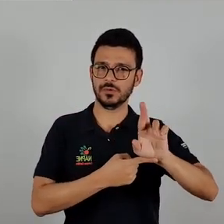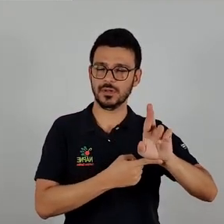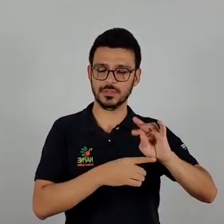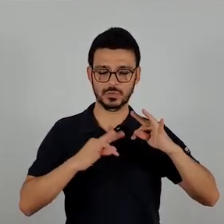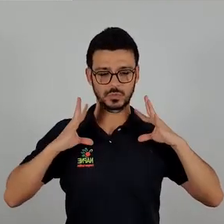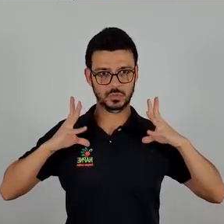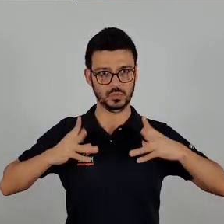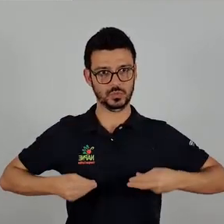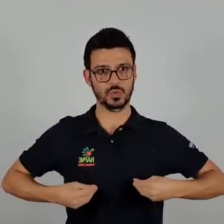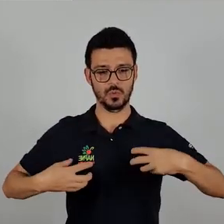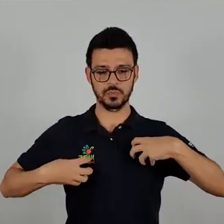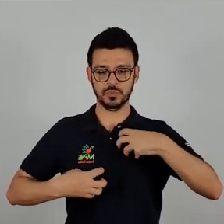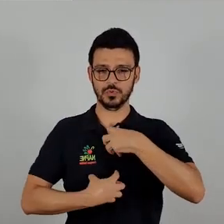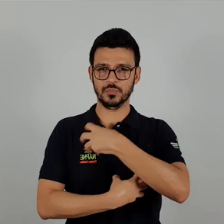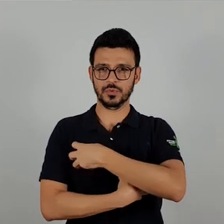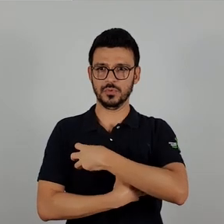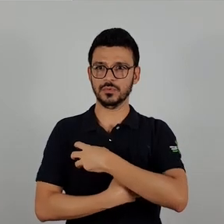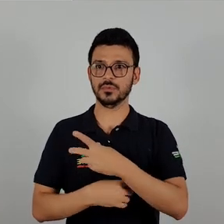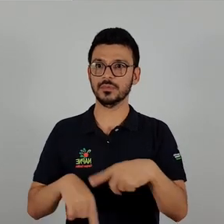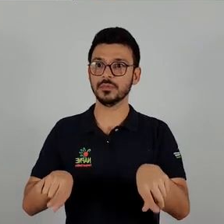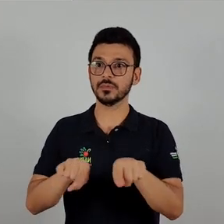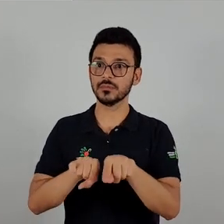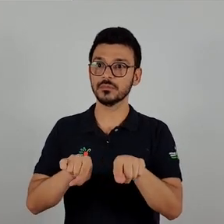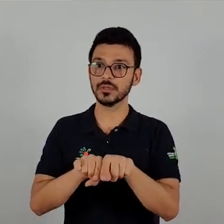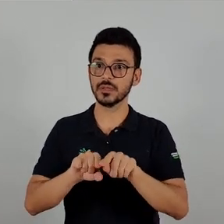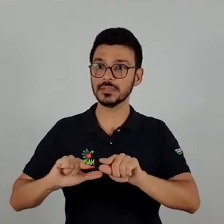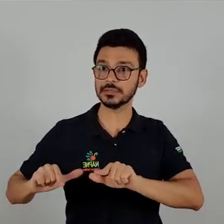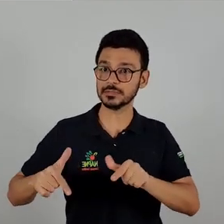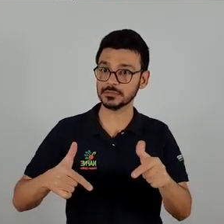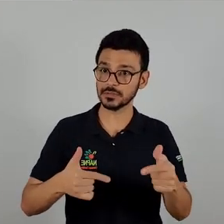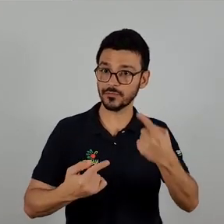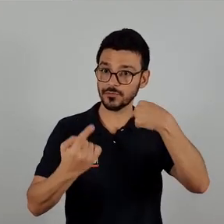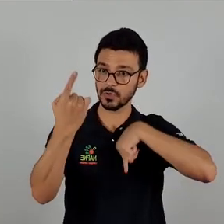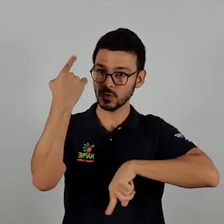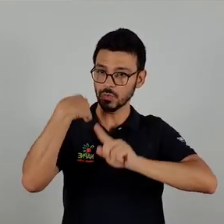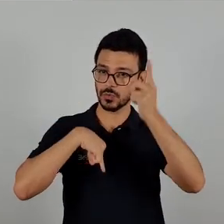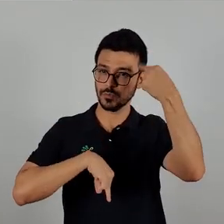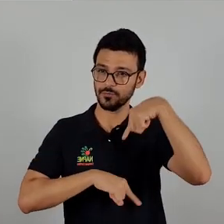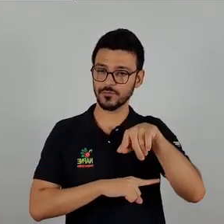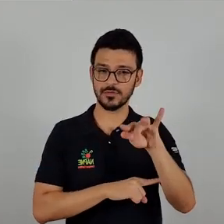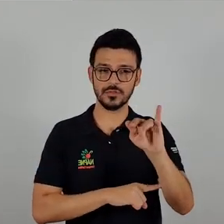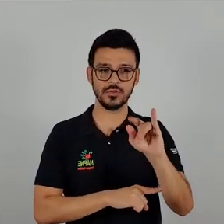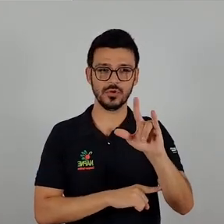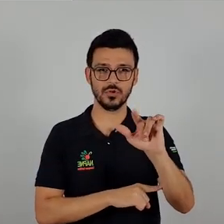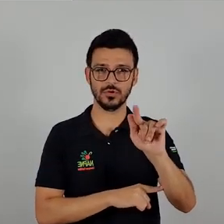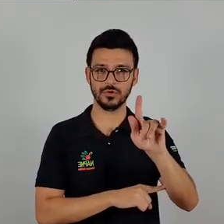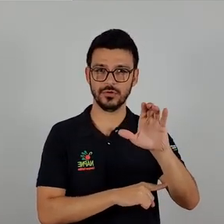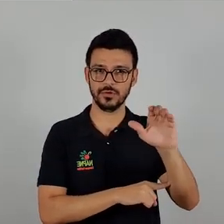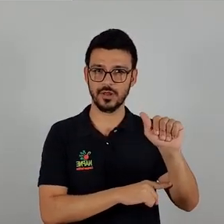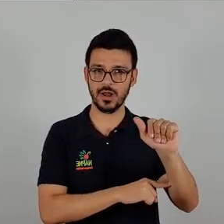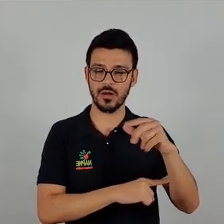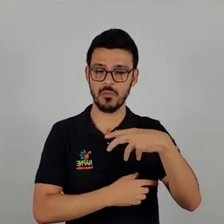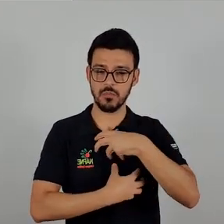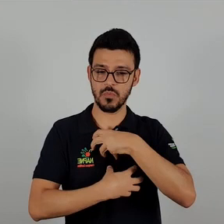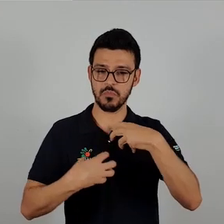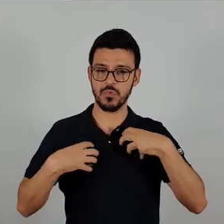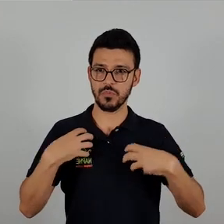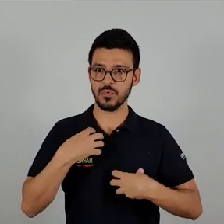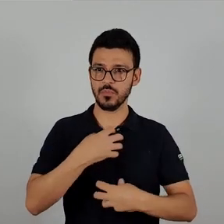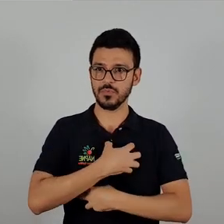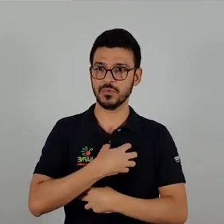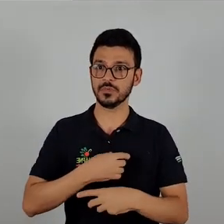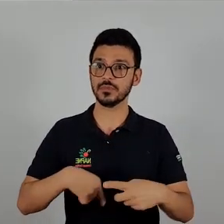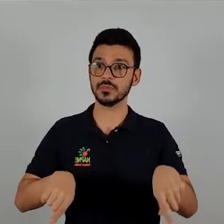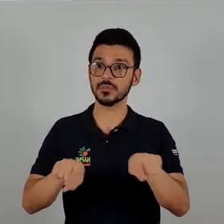atuação nos meridianos. O que são os meridianos? São os canais de energia que passam pelo nosso organismo,